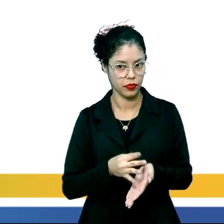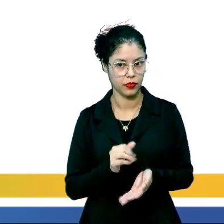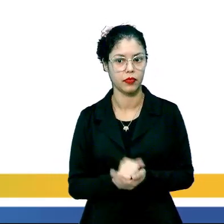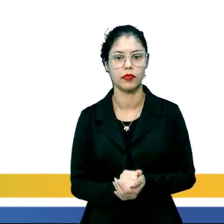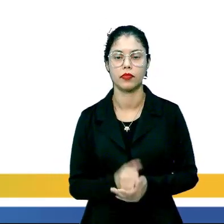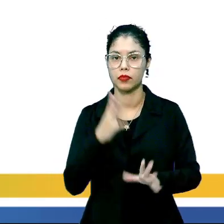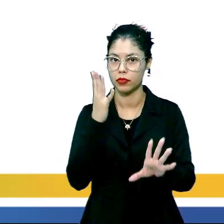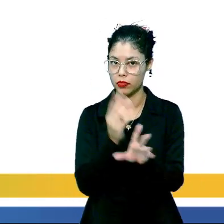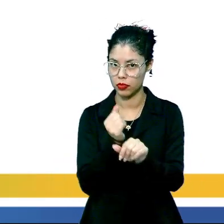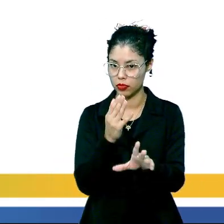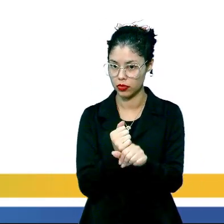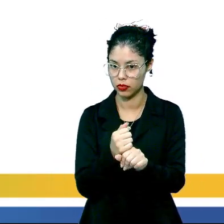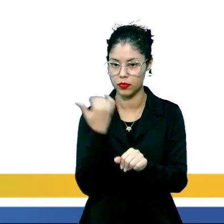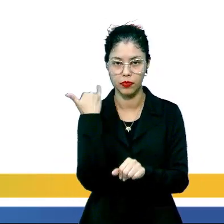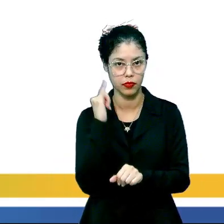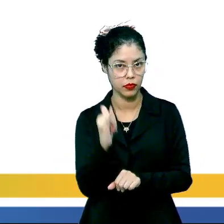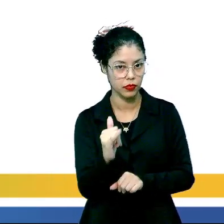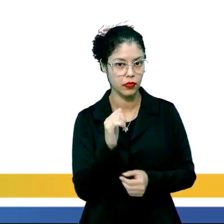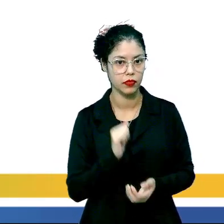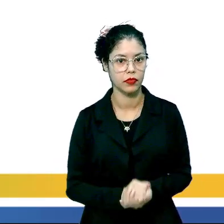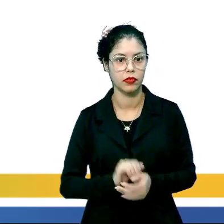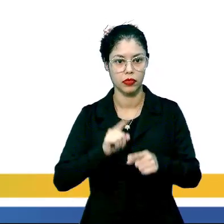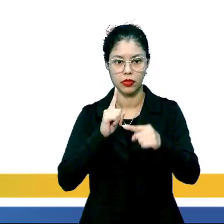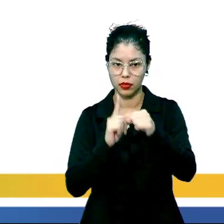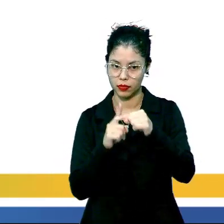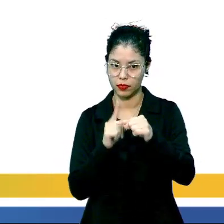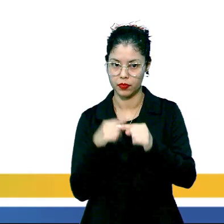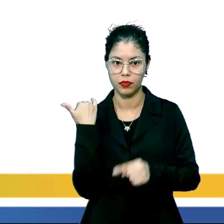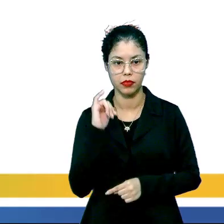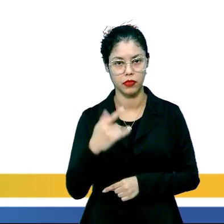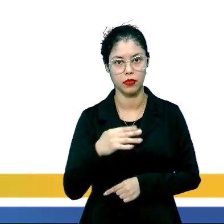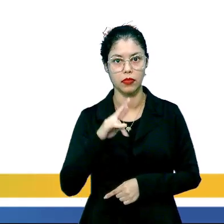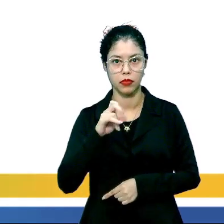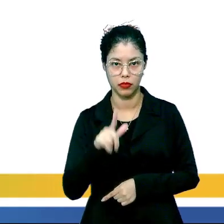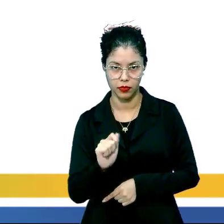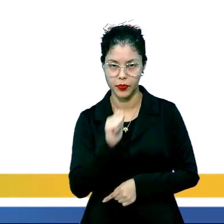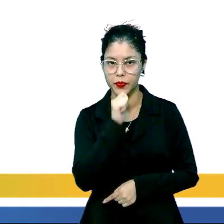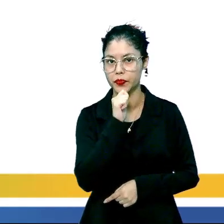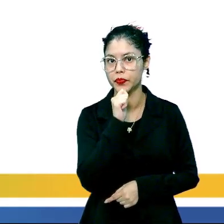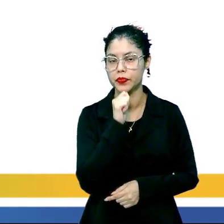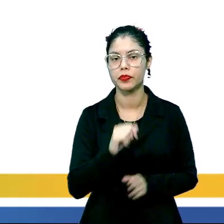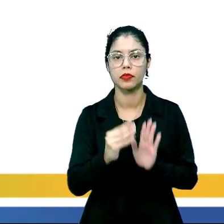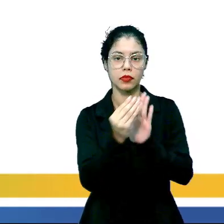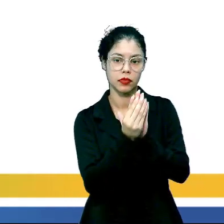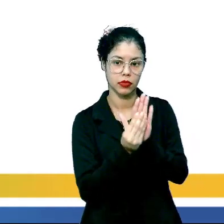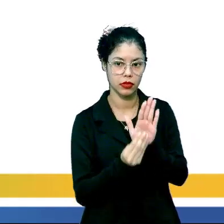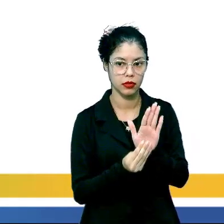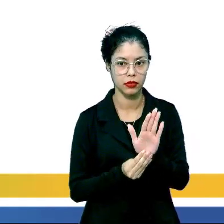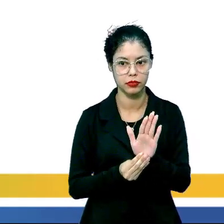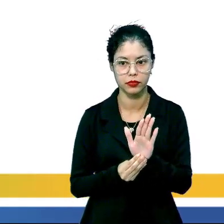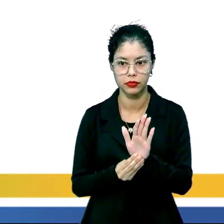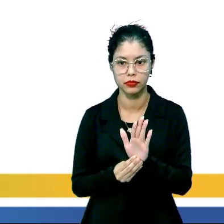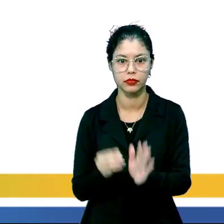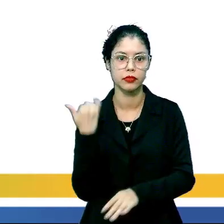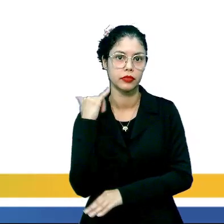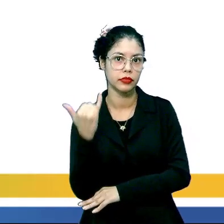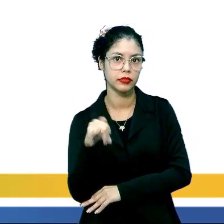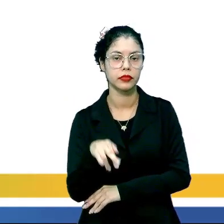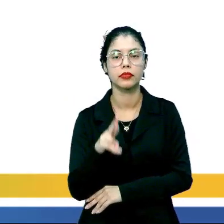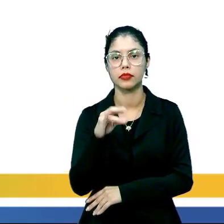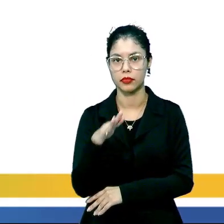A soma da energia cinética mais a energia potencial vai nos dar a energia